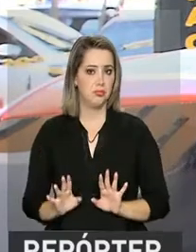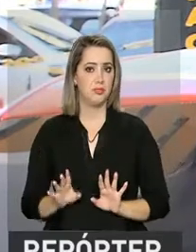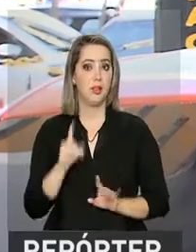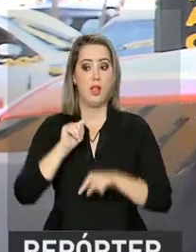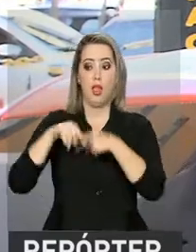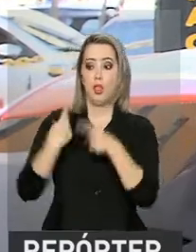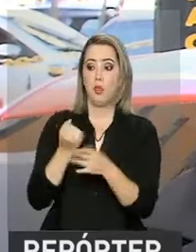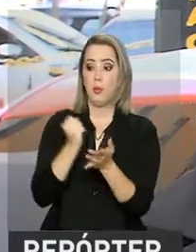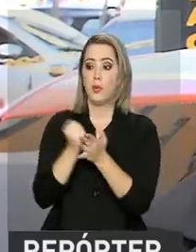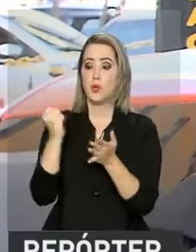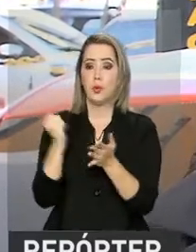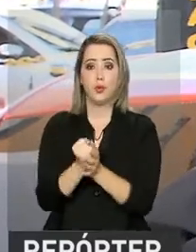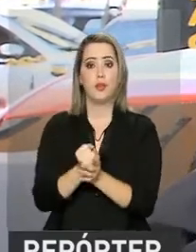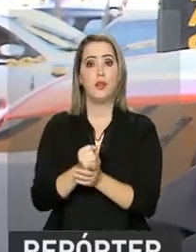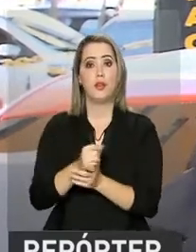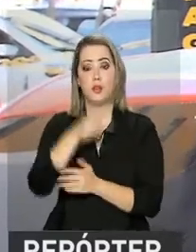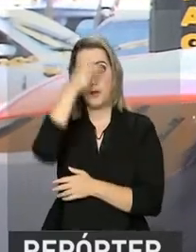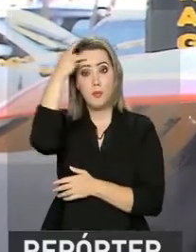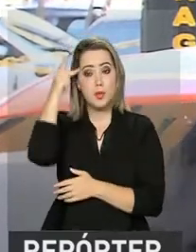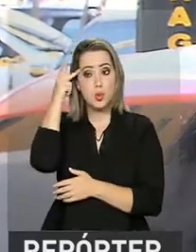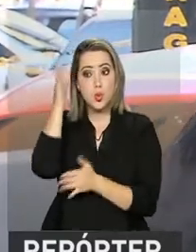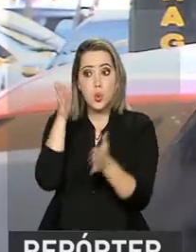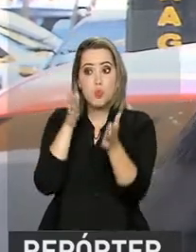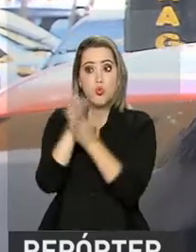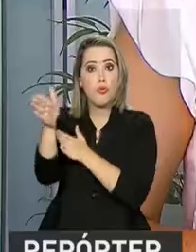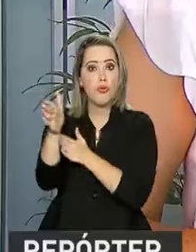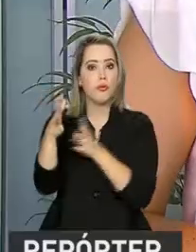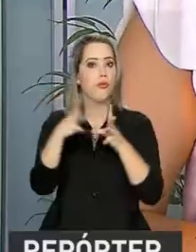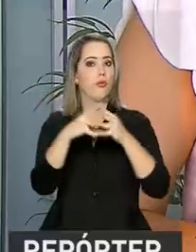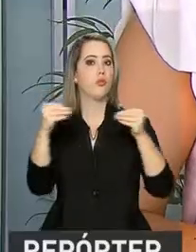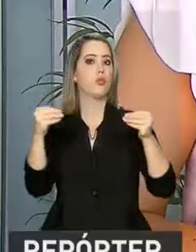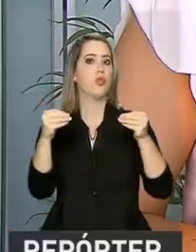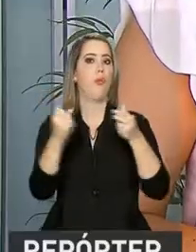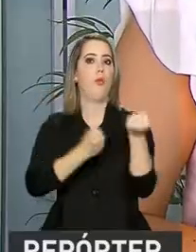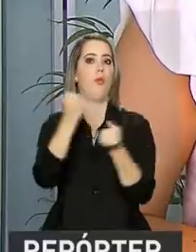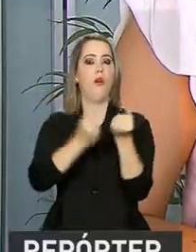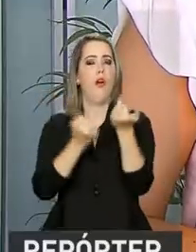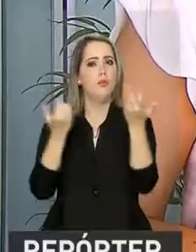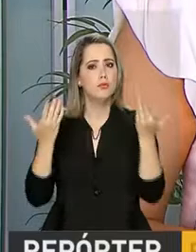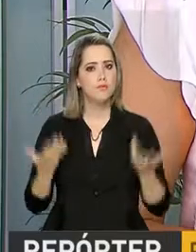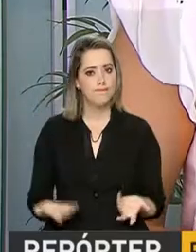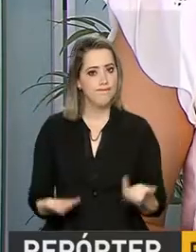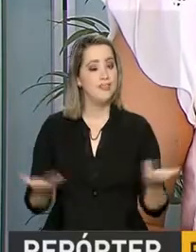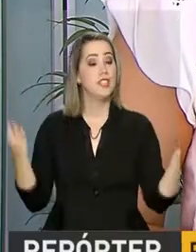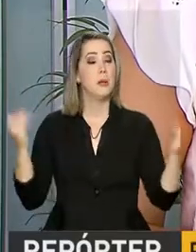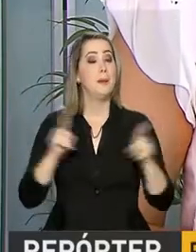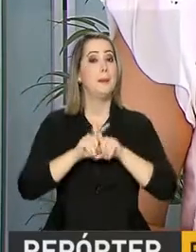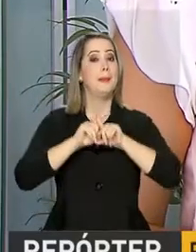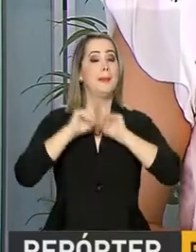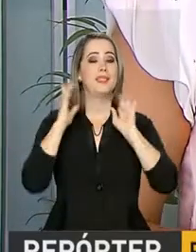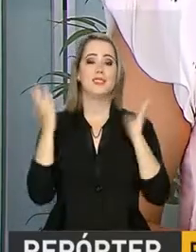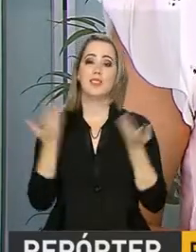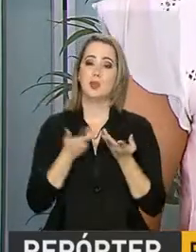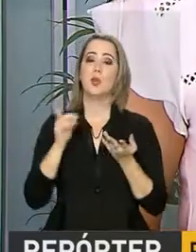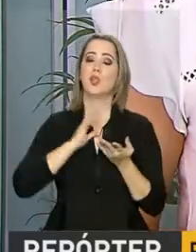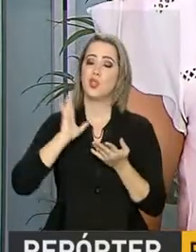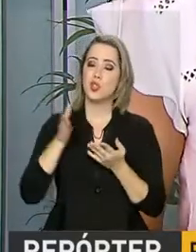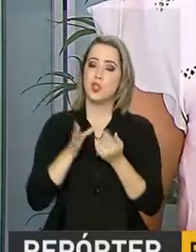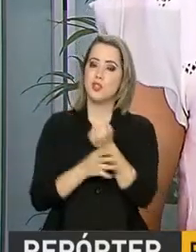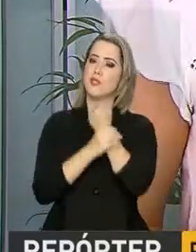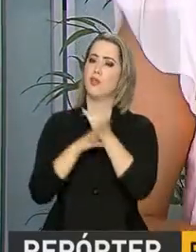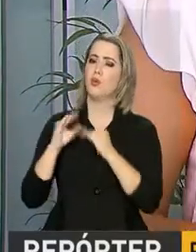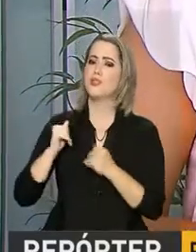desse contrato aberto e aí eles homem com o veículo agora estabelecimentos comerciais como esse vão contar com uma segurança